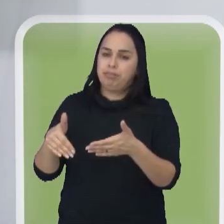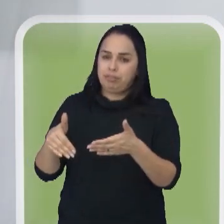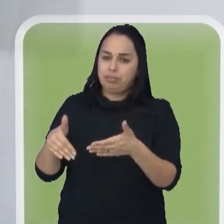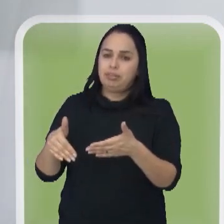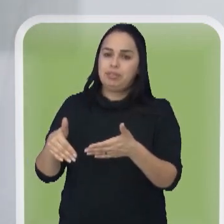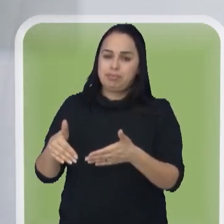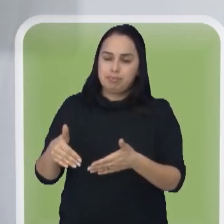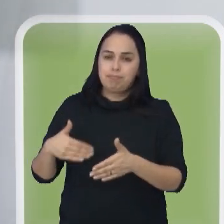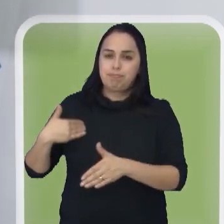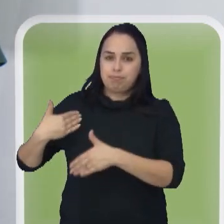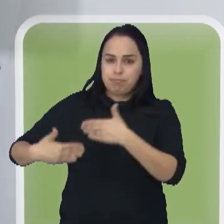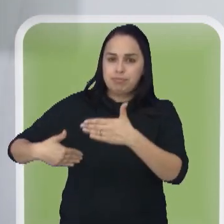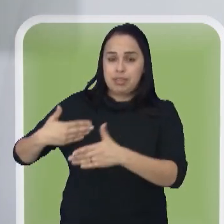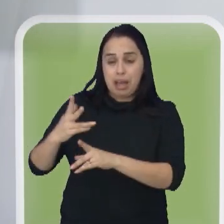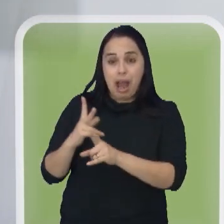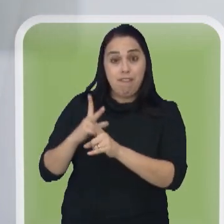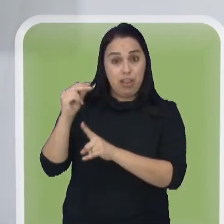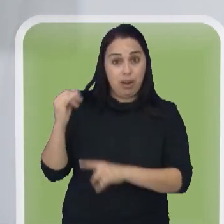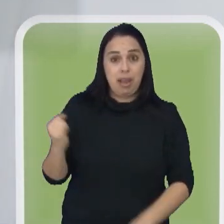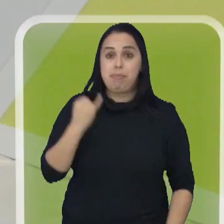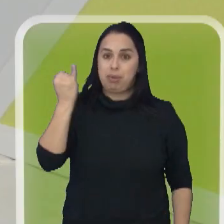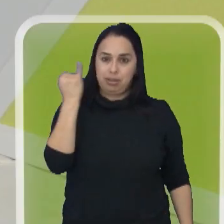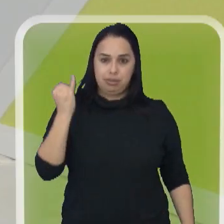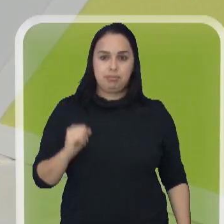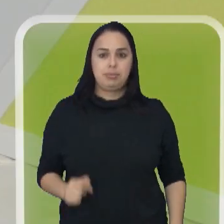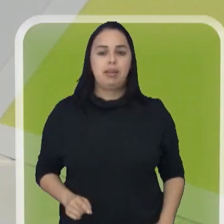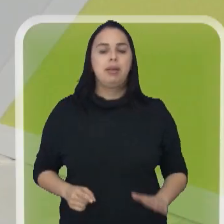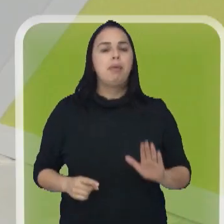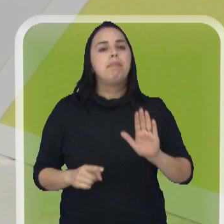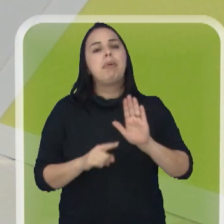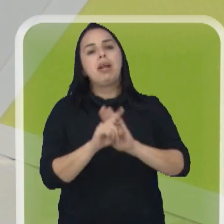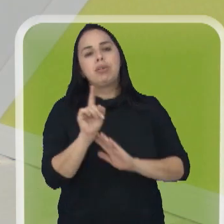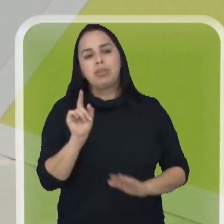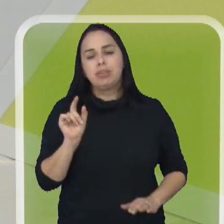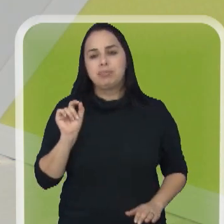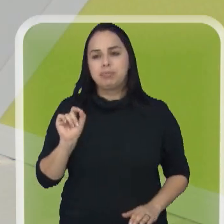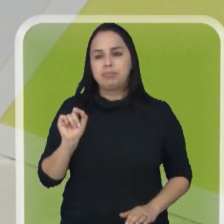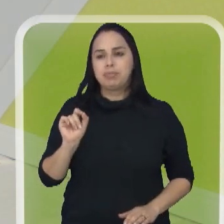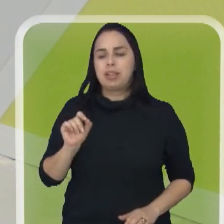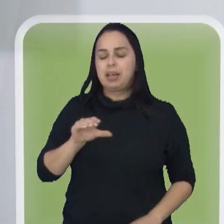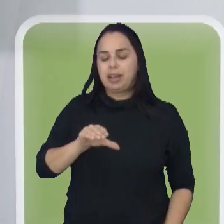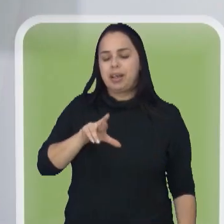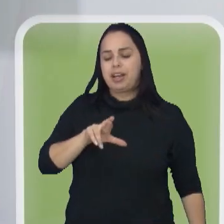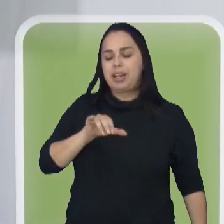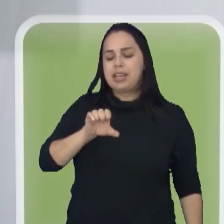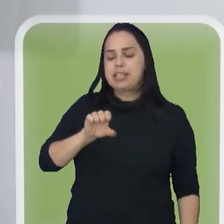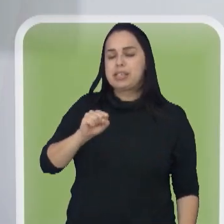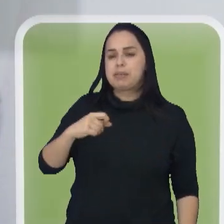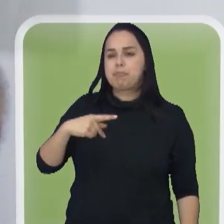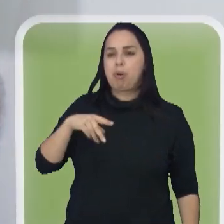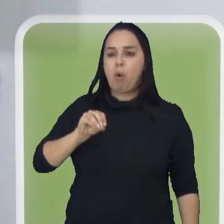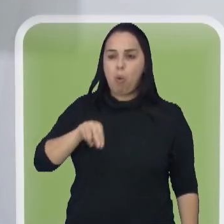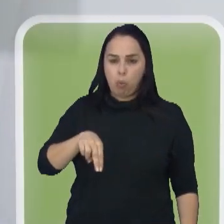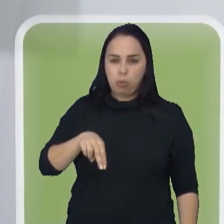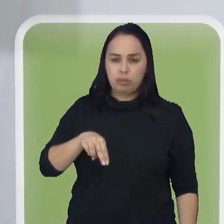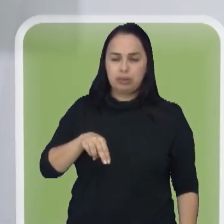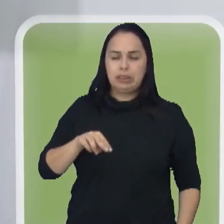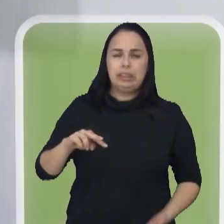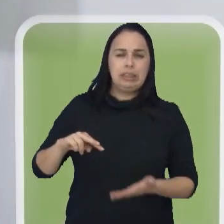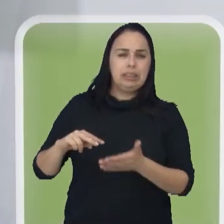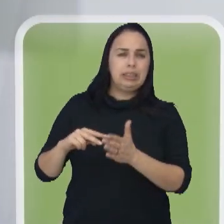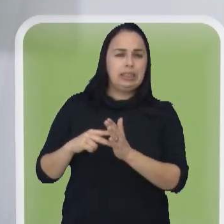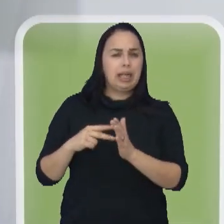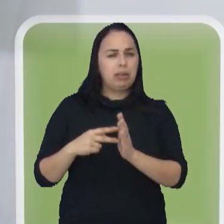Então, a vitória é muito importante. Pergunta: o que quer dizer Crespon? Tem alguma coisa a ver com a